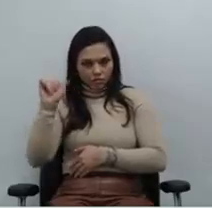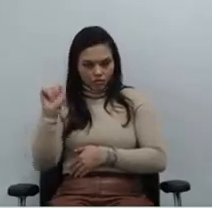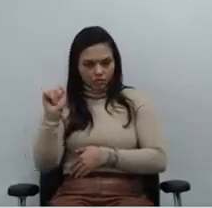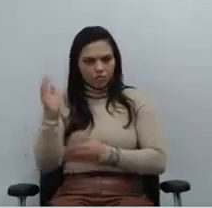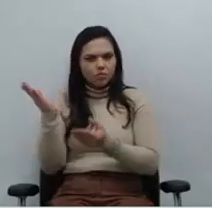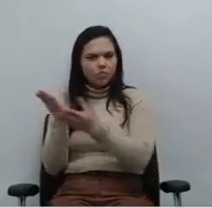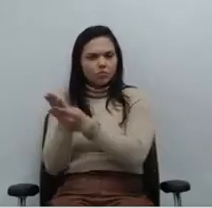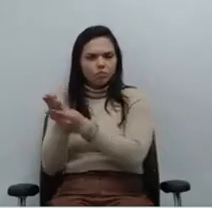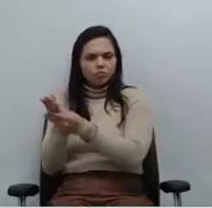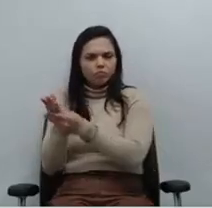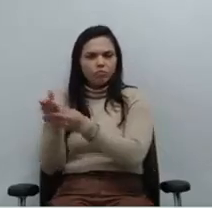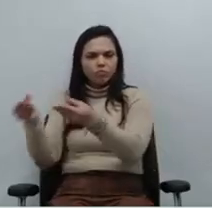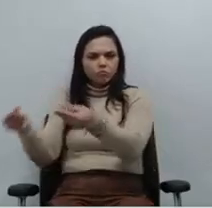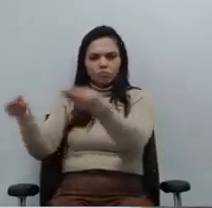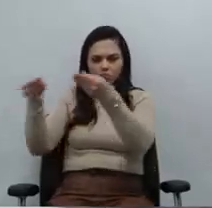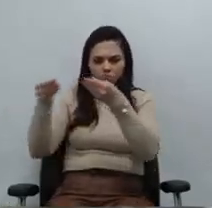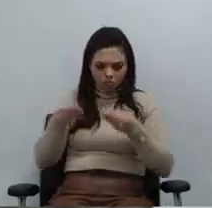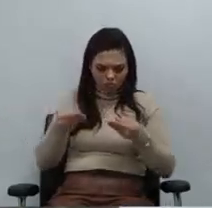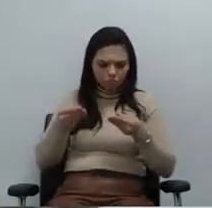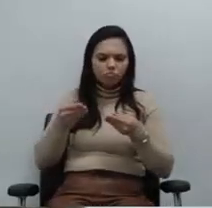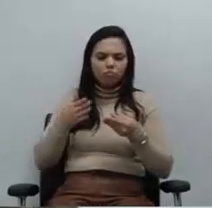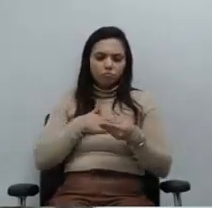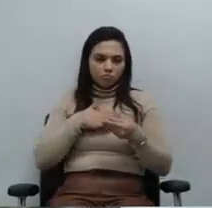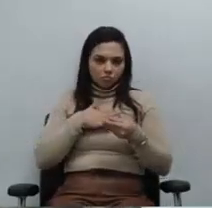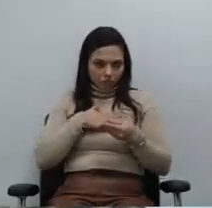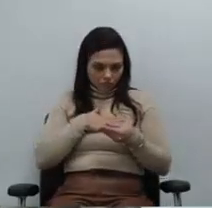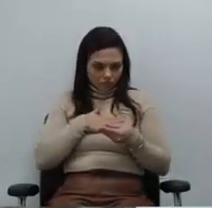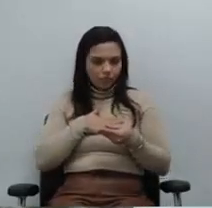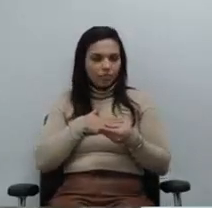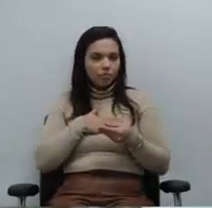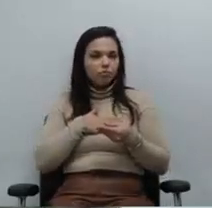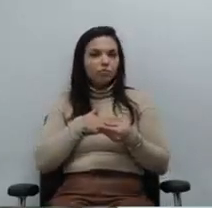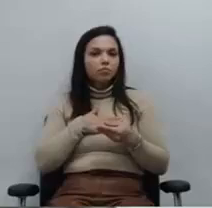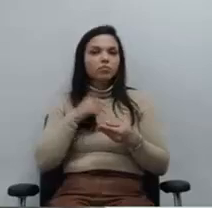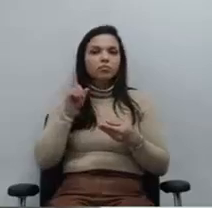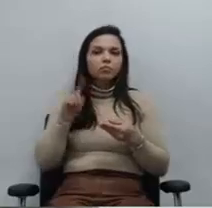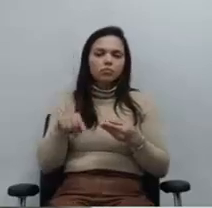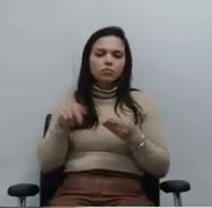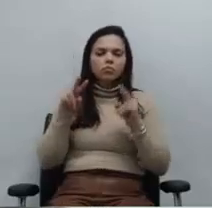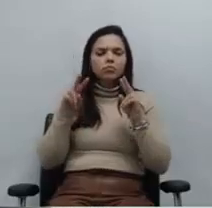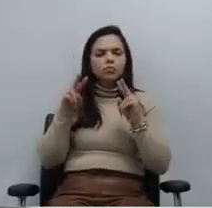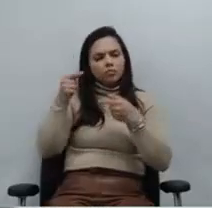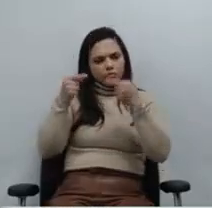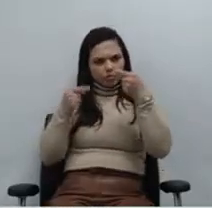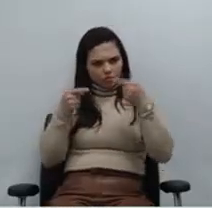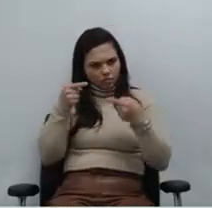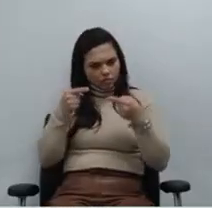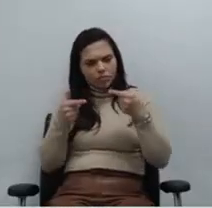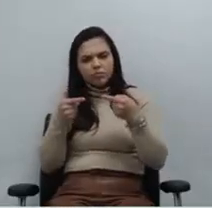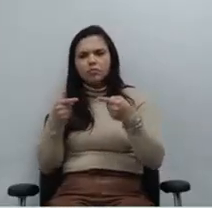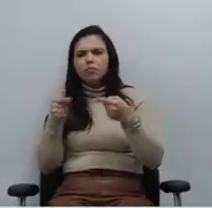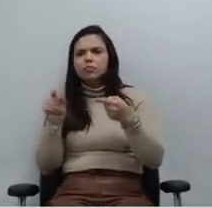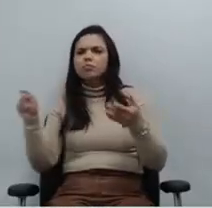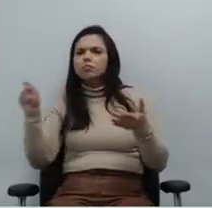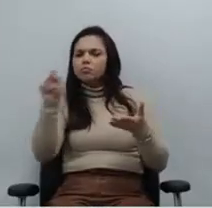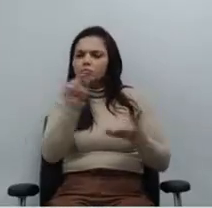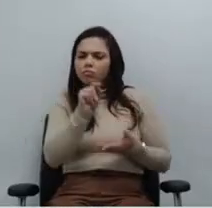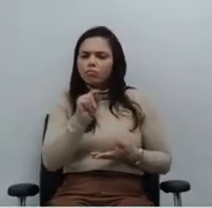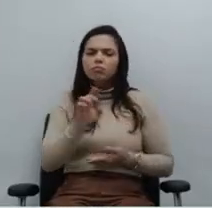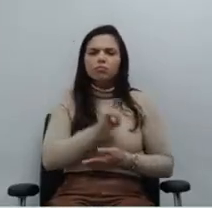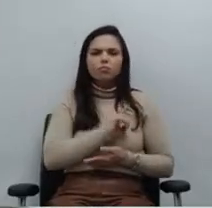aqui, e houve alguns debates entre a Associação dos Servidores, a AGEN, eu, né, e as